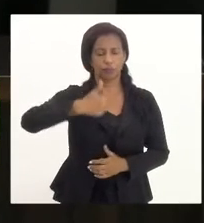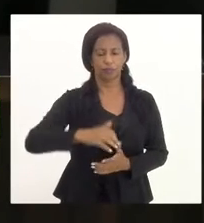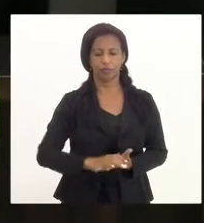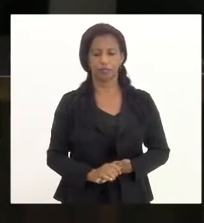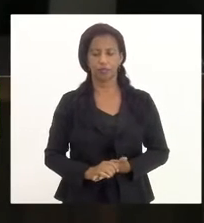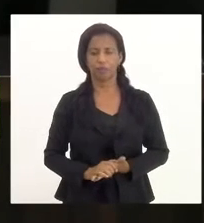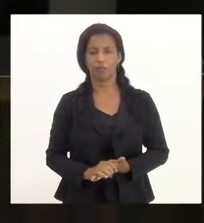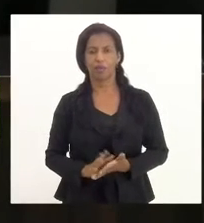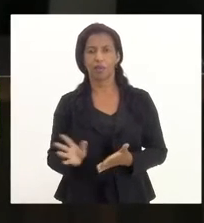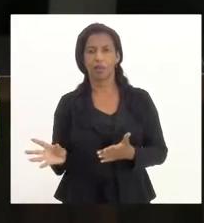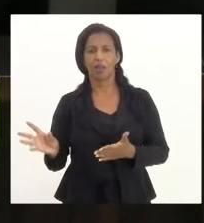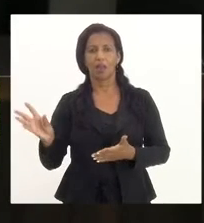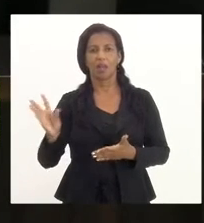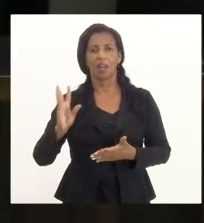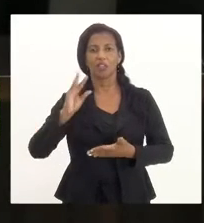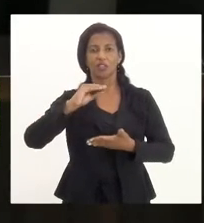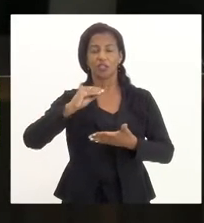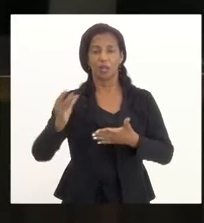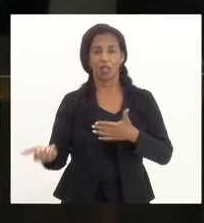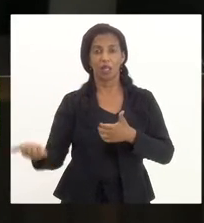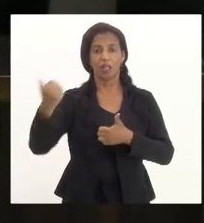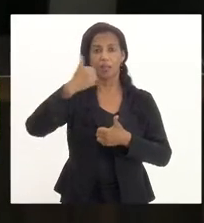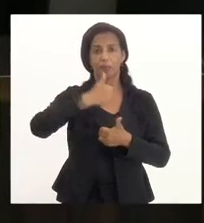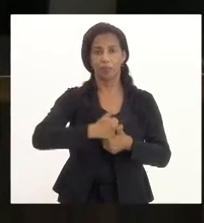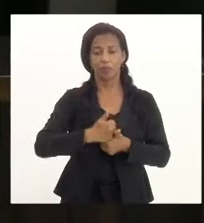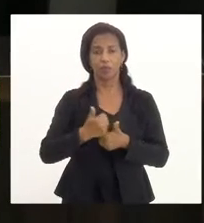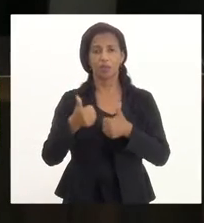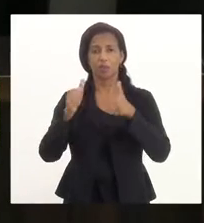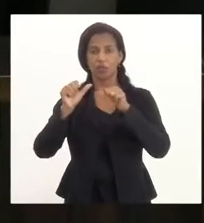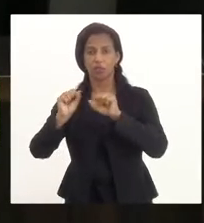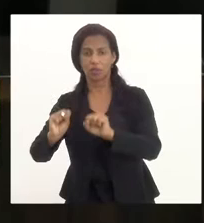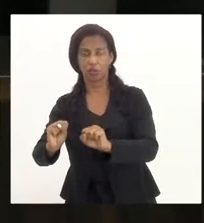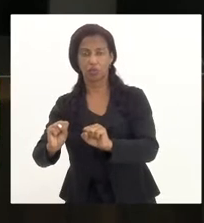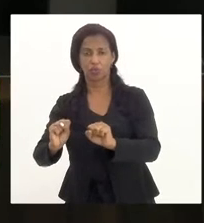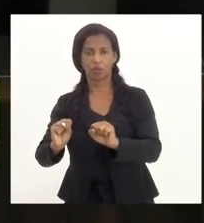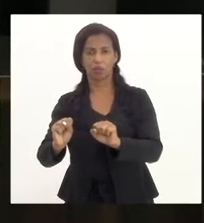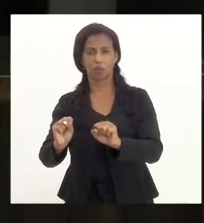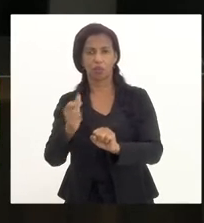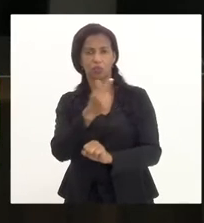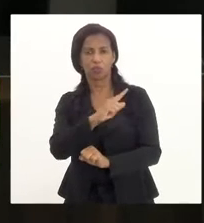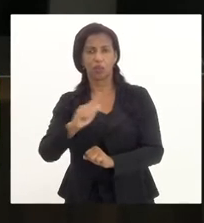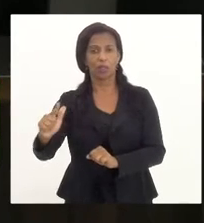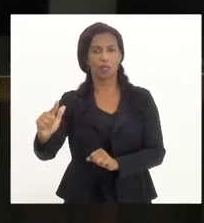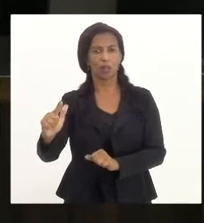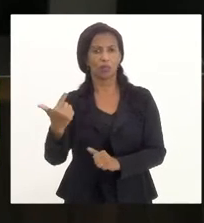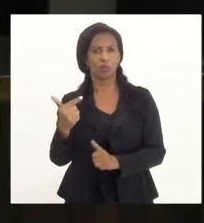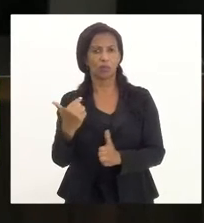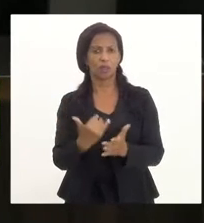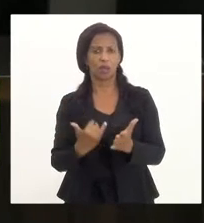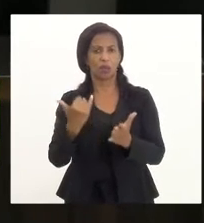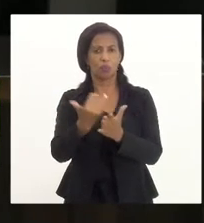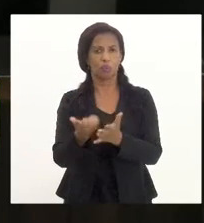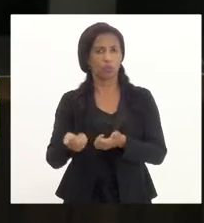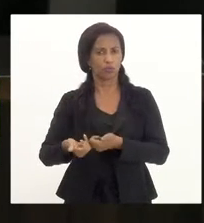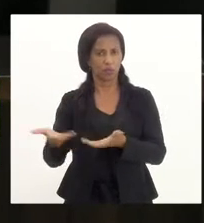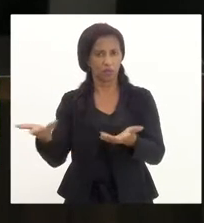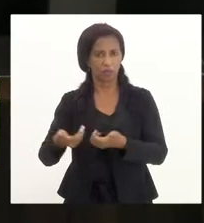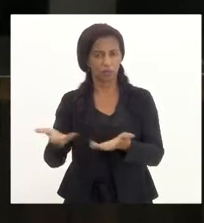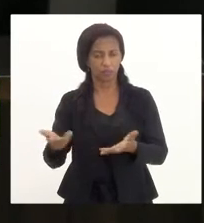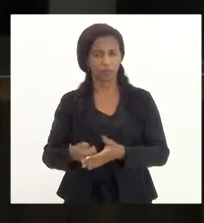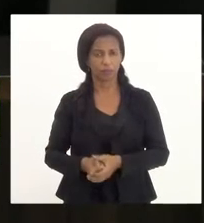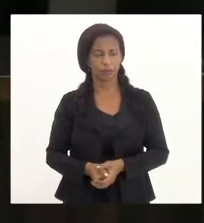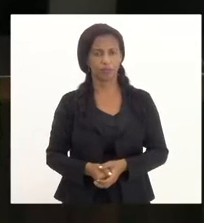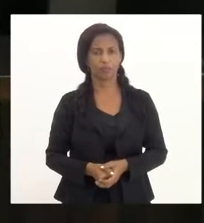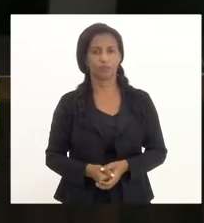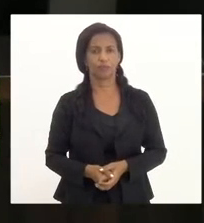achei posições de carro do chefe de direção e assessoramento que não acarreta em aumento de despesa